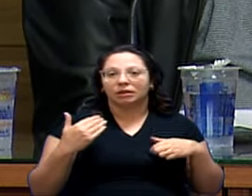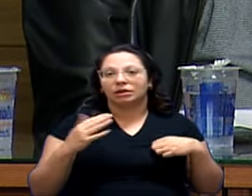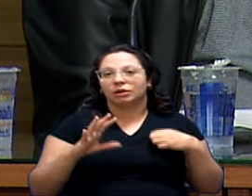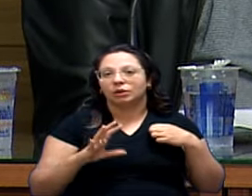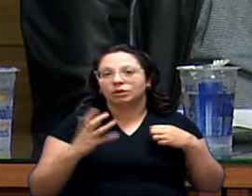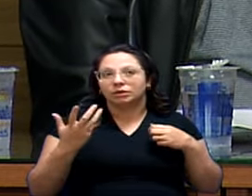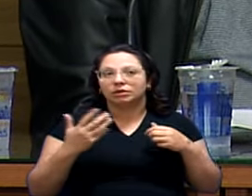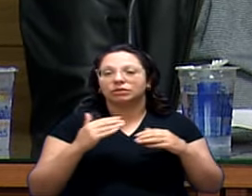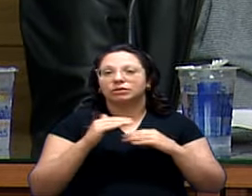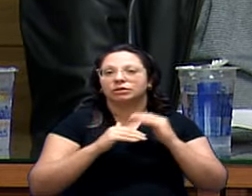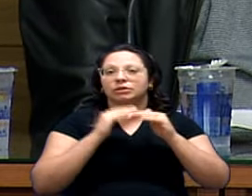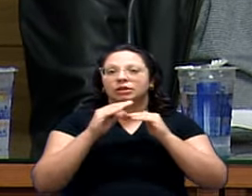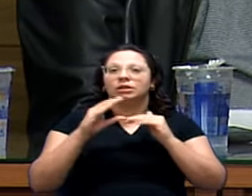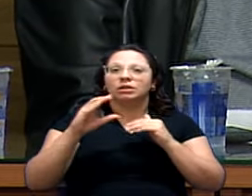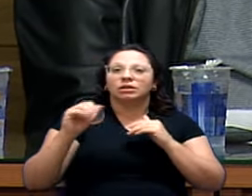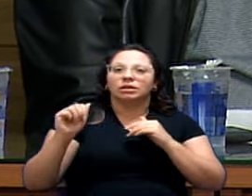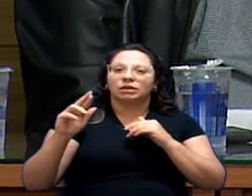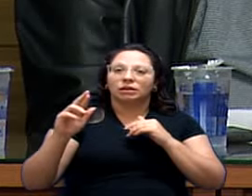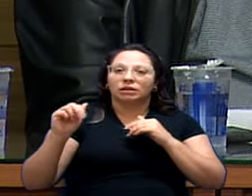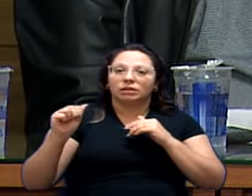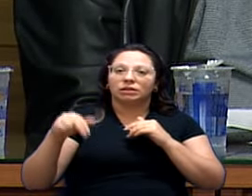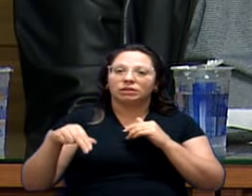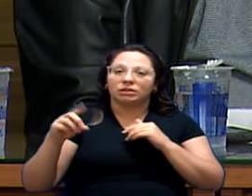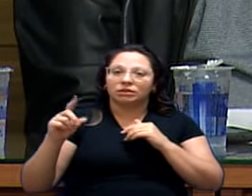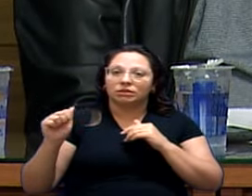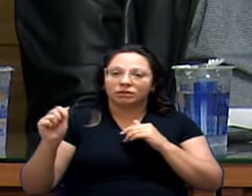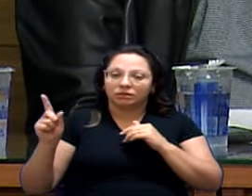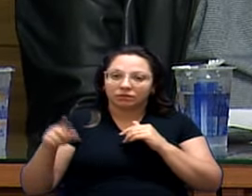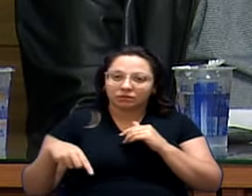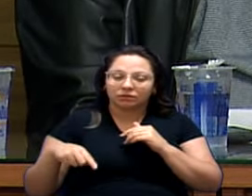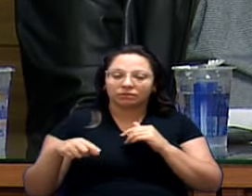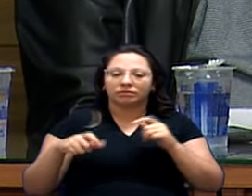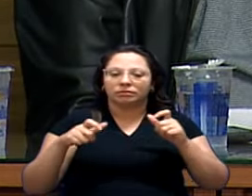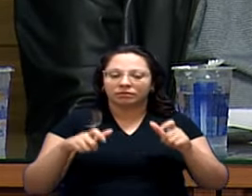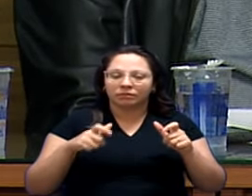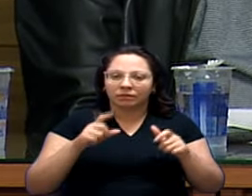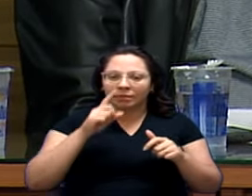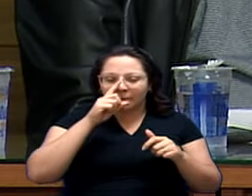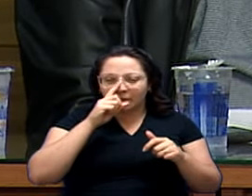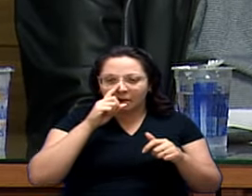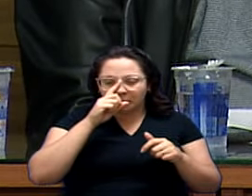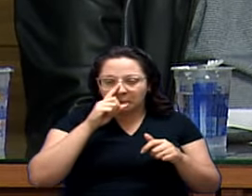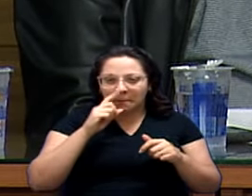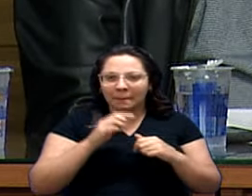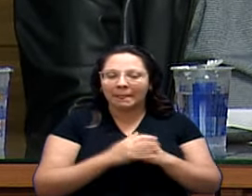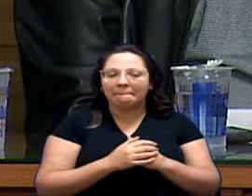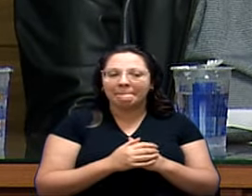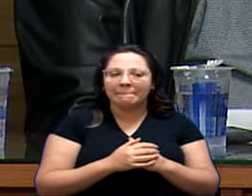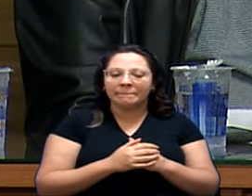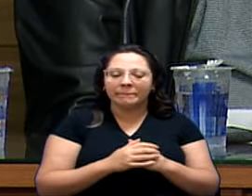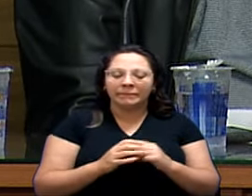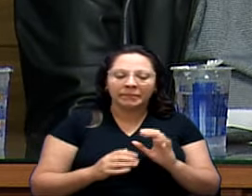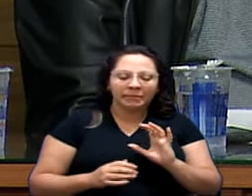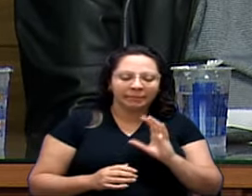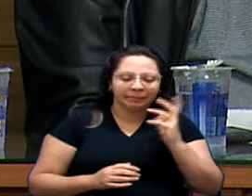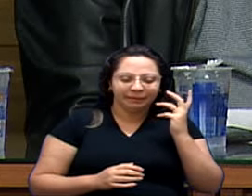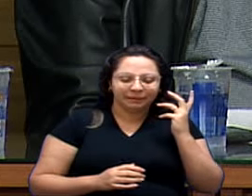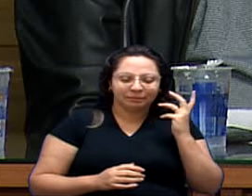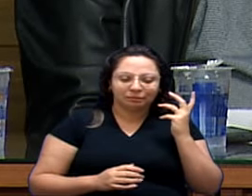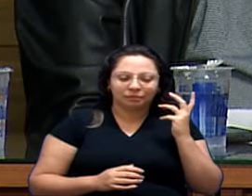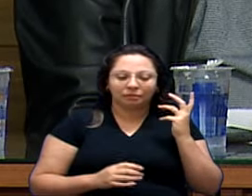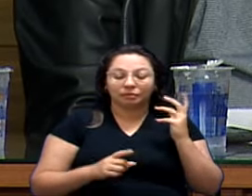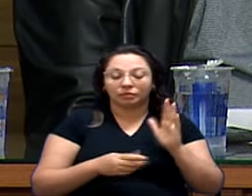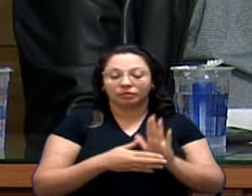desenvolvimento do Carandá que foi toda a área de risco foi foi foi